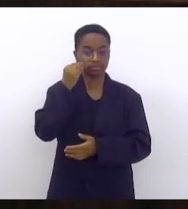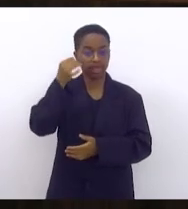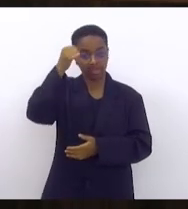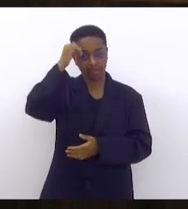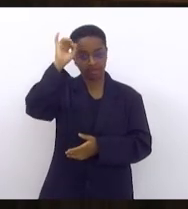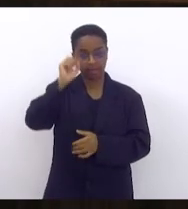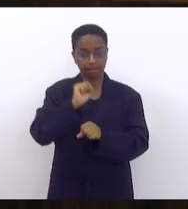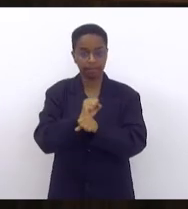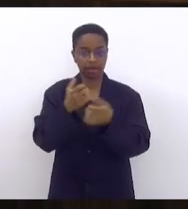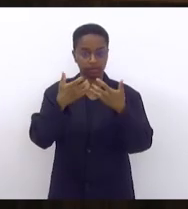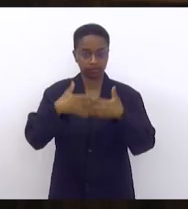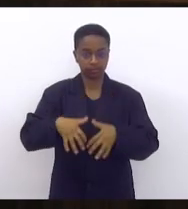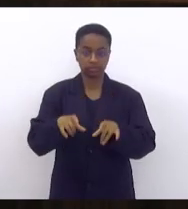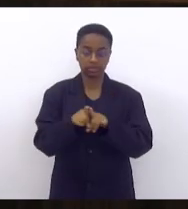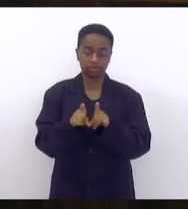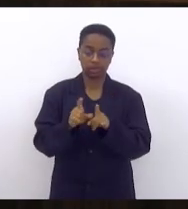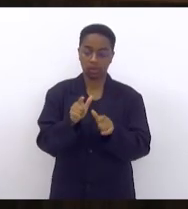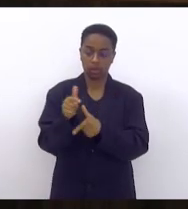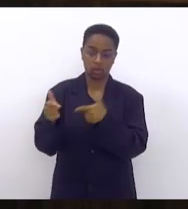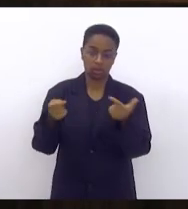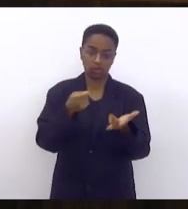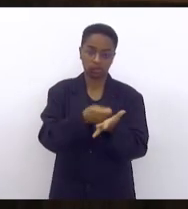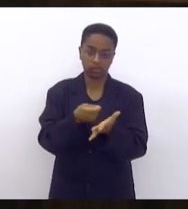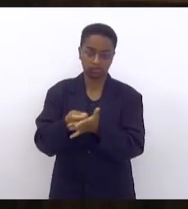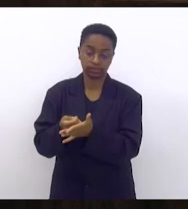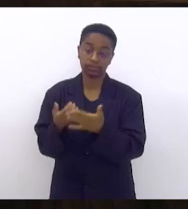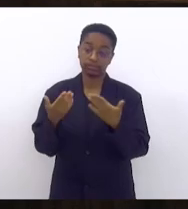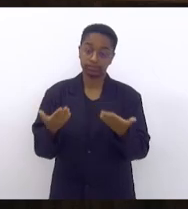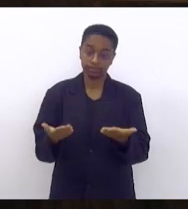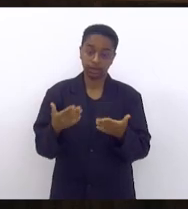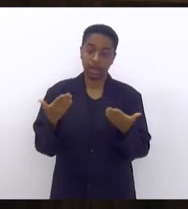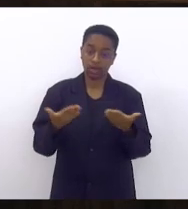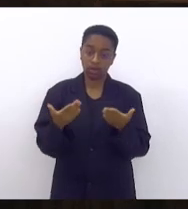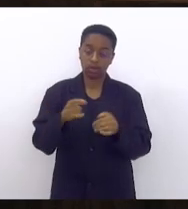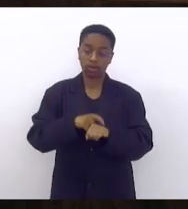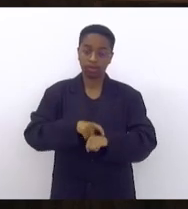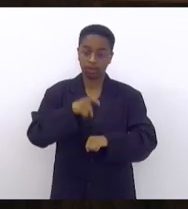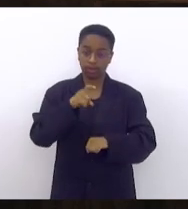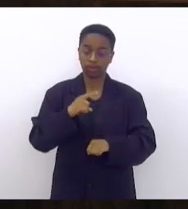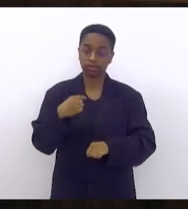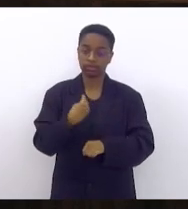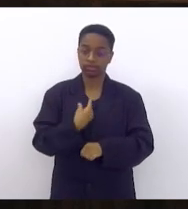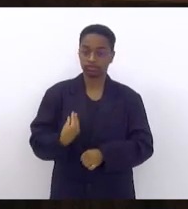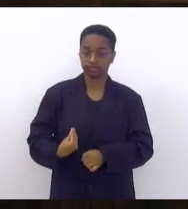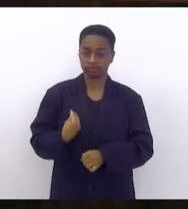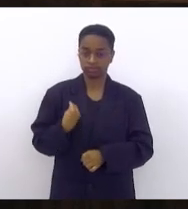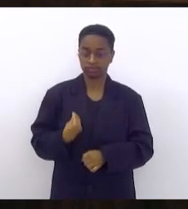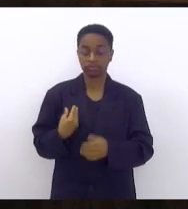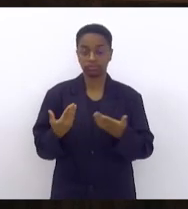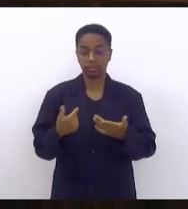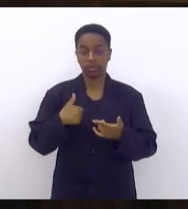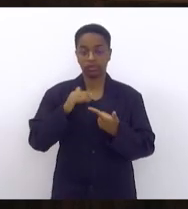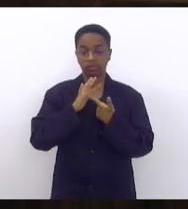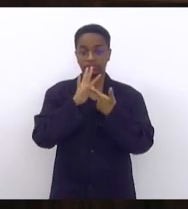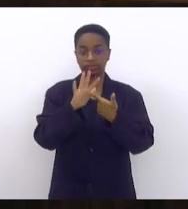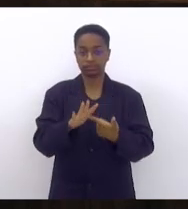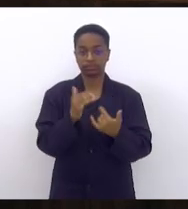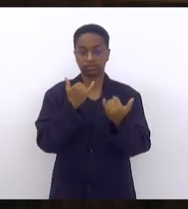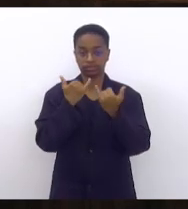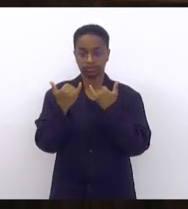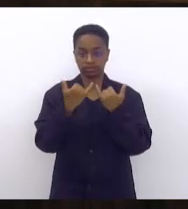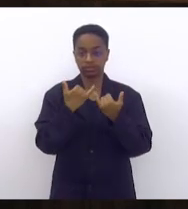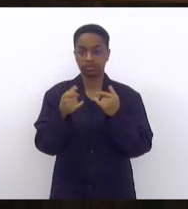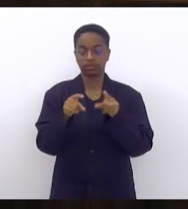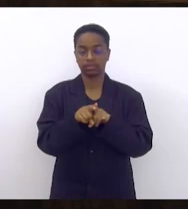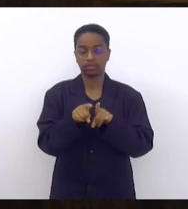seu funcionamento, e por aí. Então, esse é o momento em que a gente está atravessando. Então, eu estou trazendo essa informação, a subgeral, inclusive,